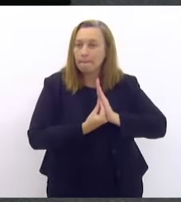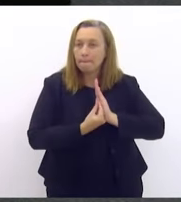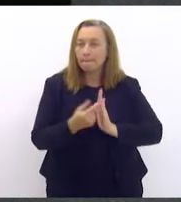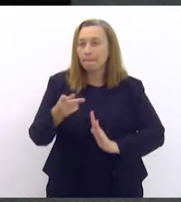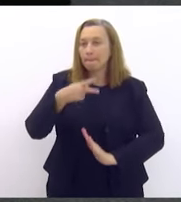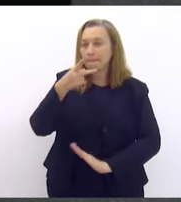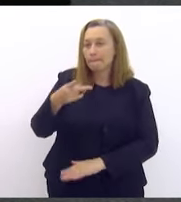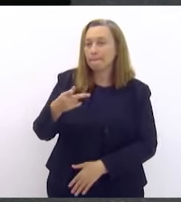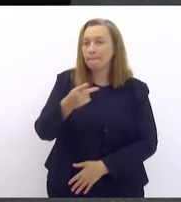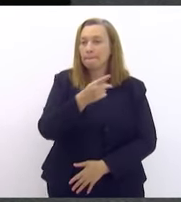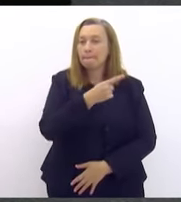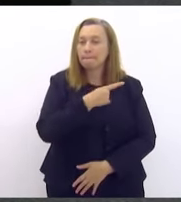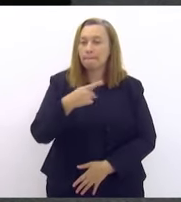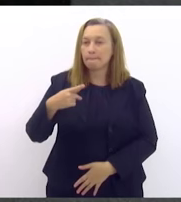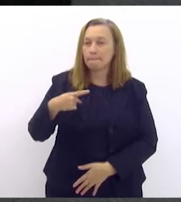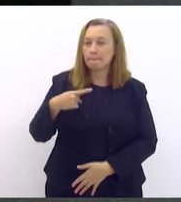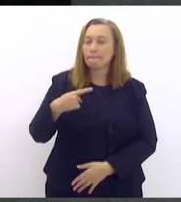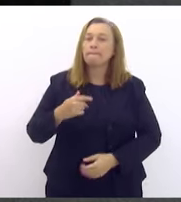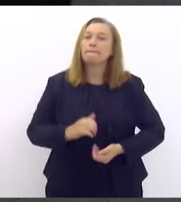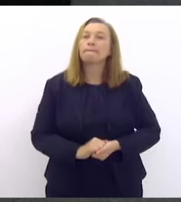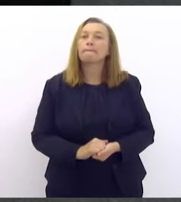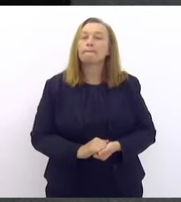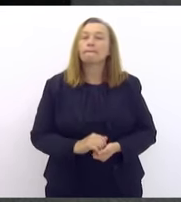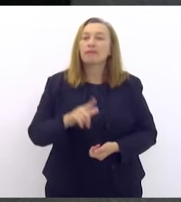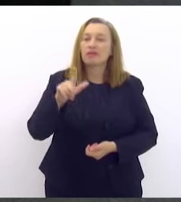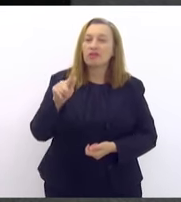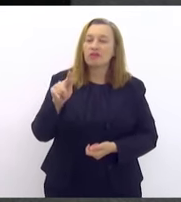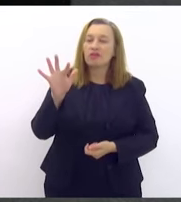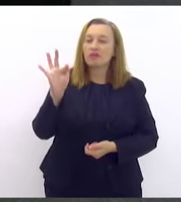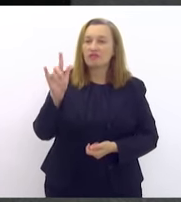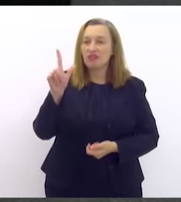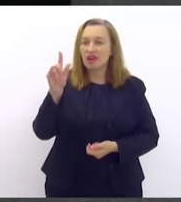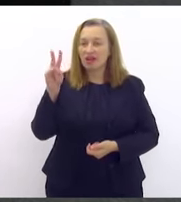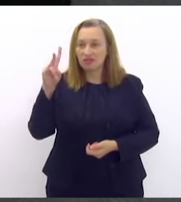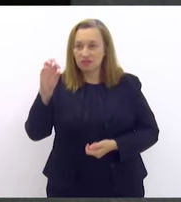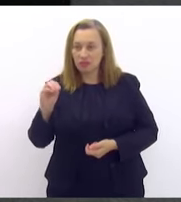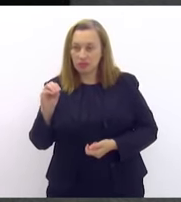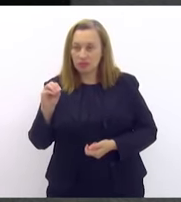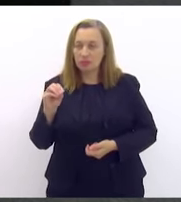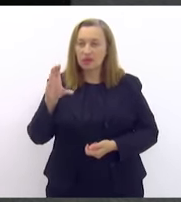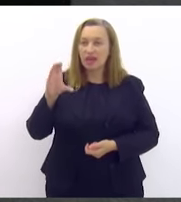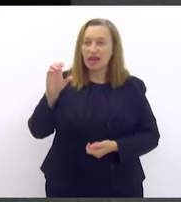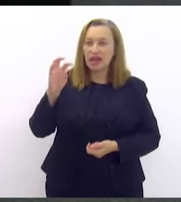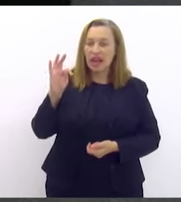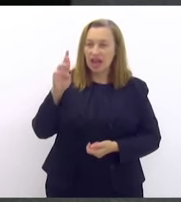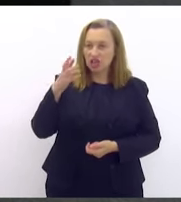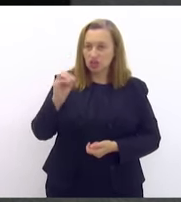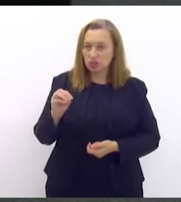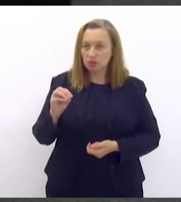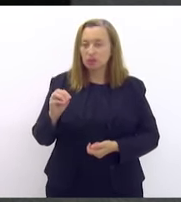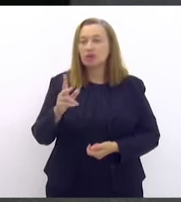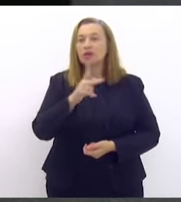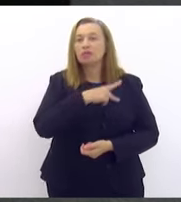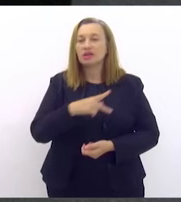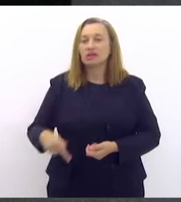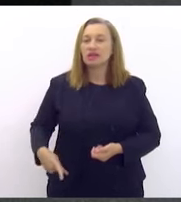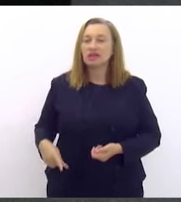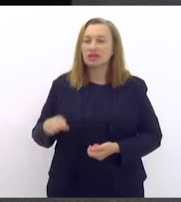dos pastores aqui presentes, pastor Flávio Marinho, de Castro Marinho, presidente da SEAD, está